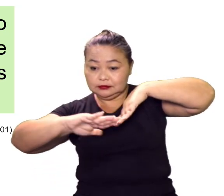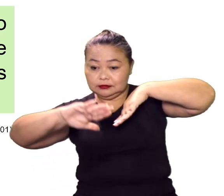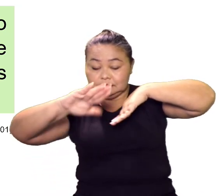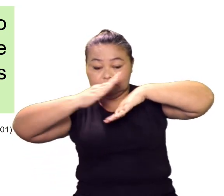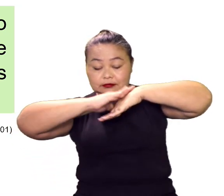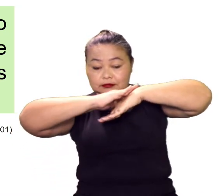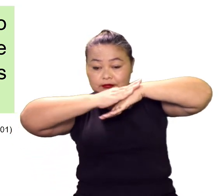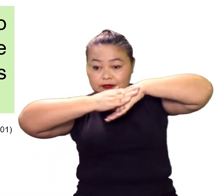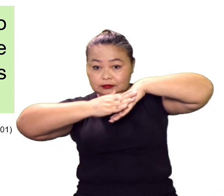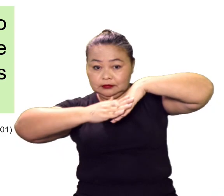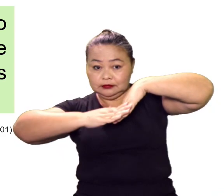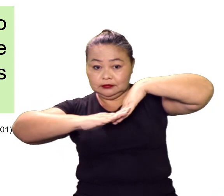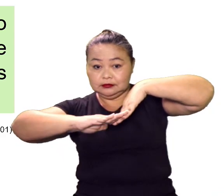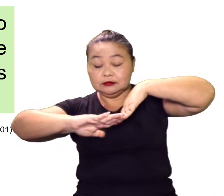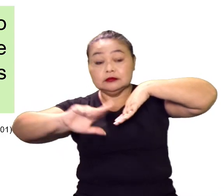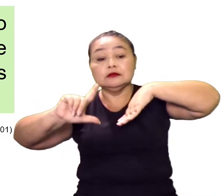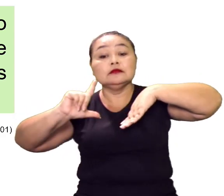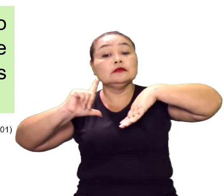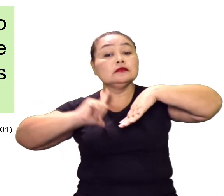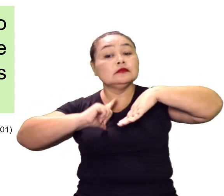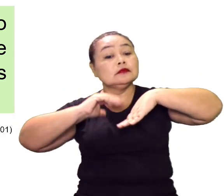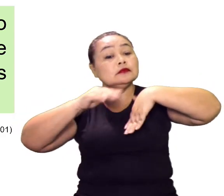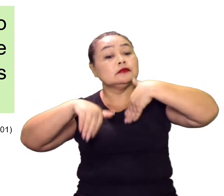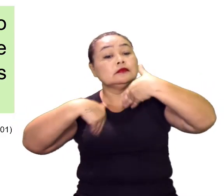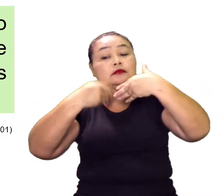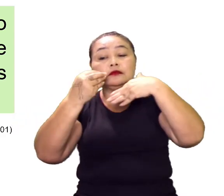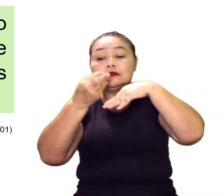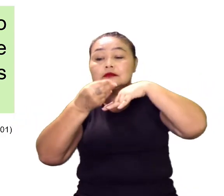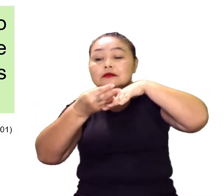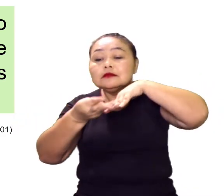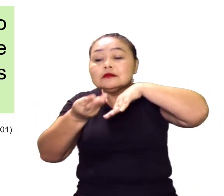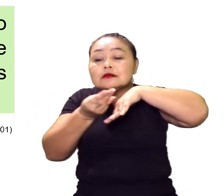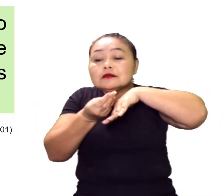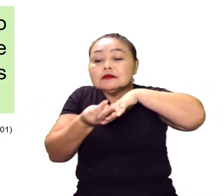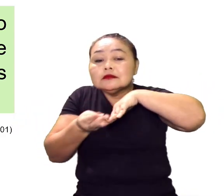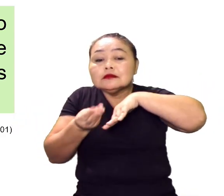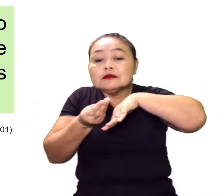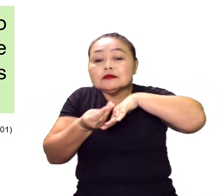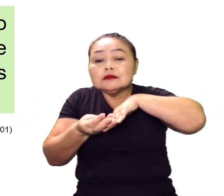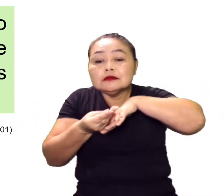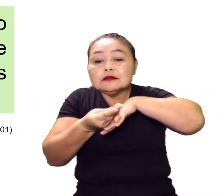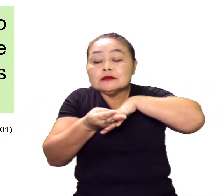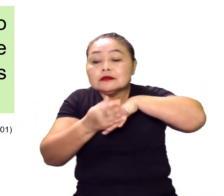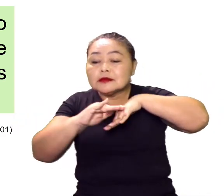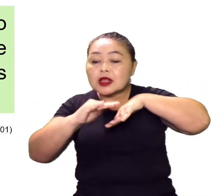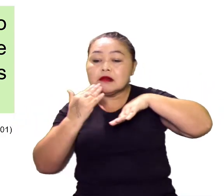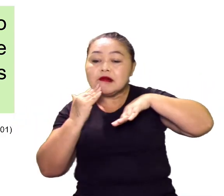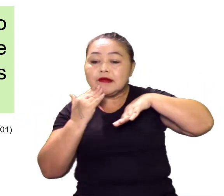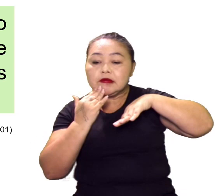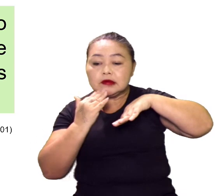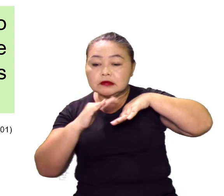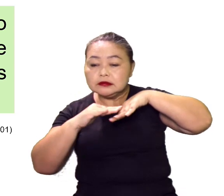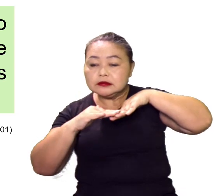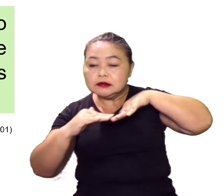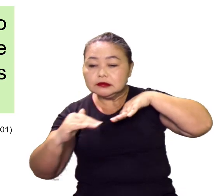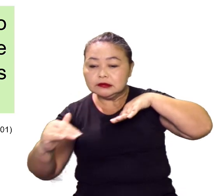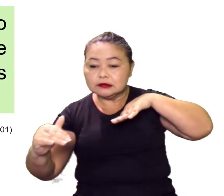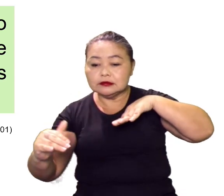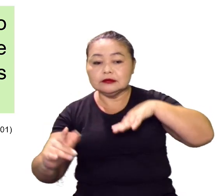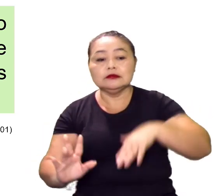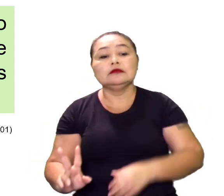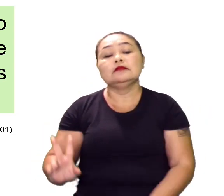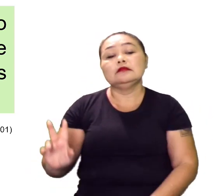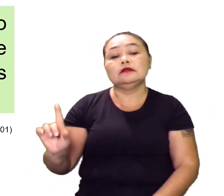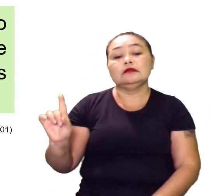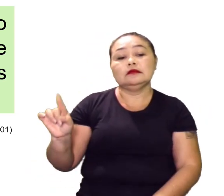de relevo, e onde ocorrem processos erosivos e as superfícies são irregulares. Quando a gente fala